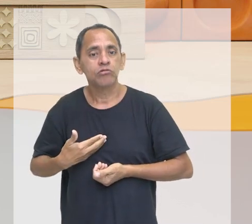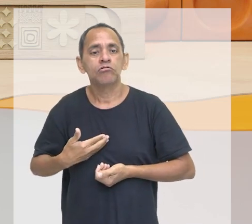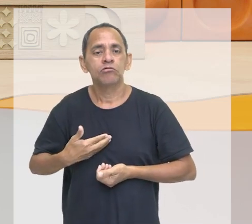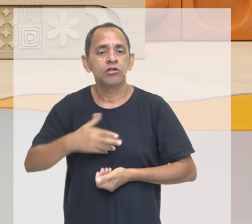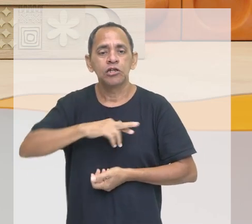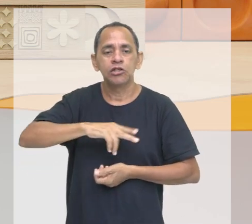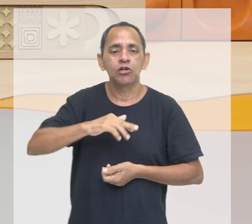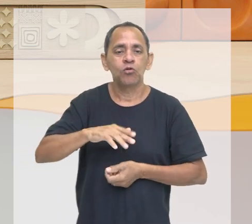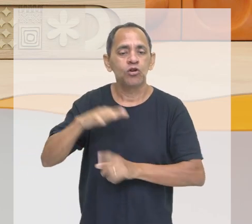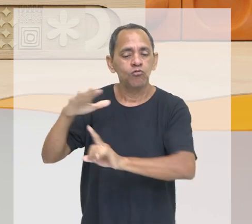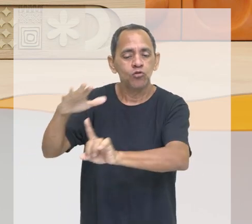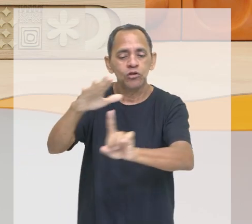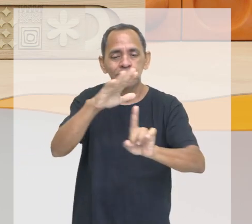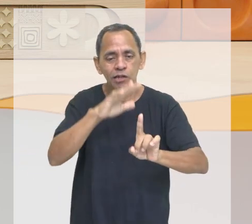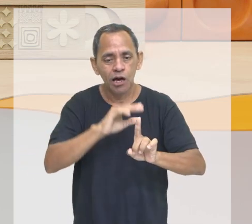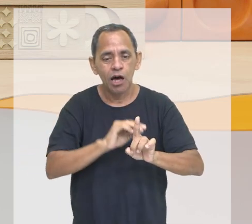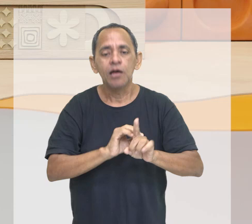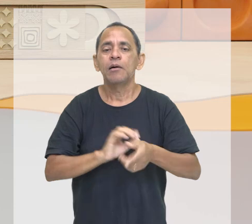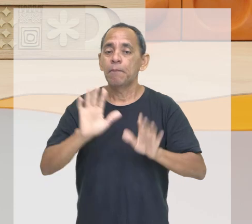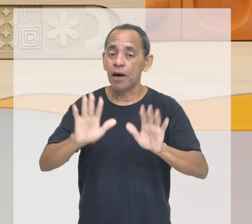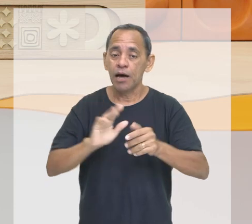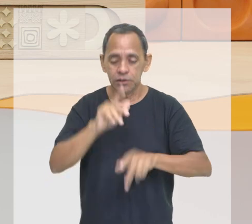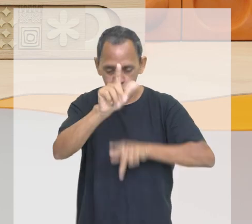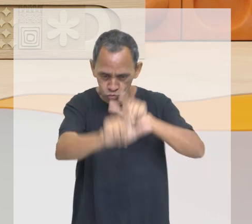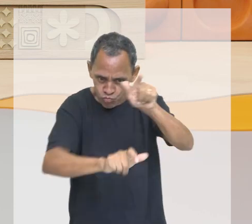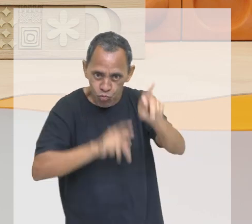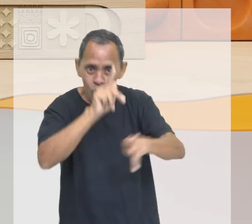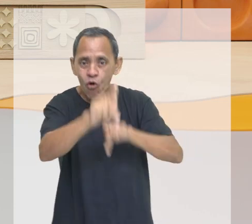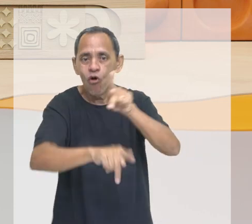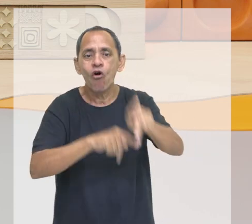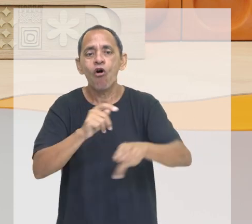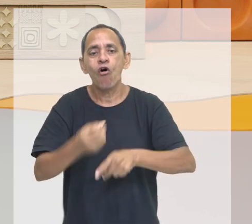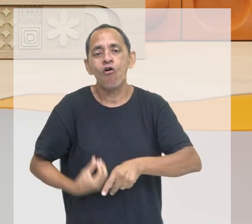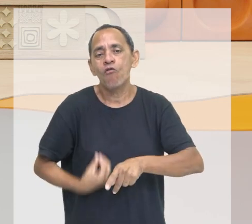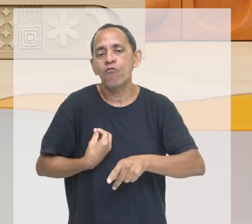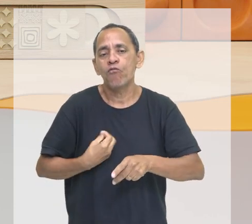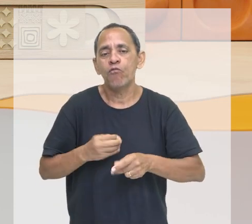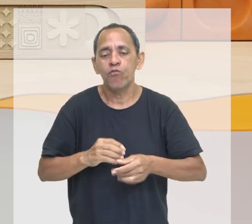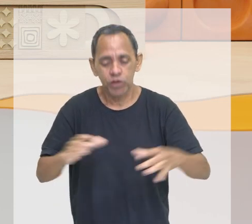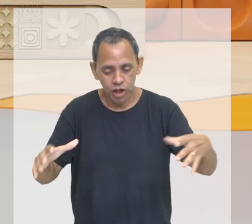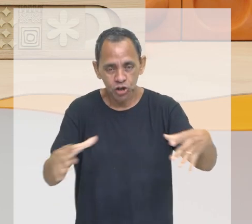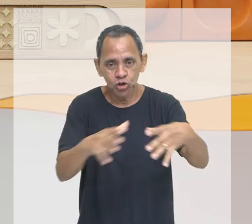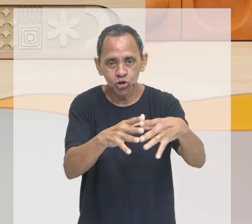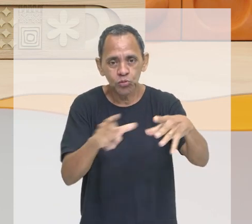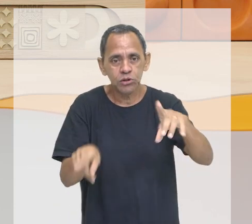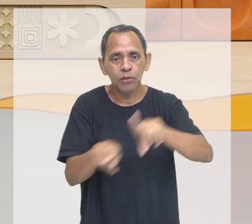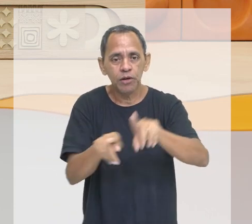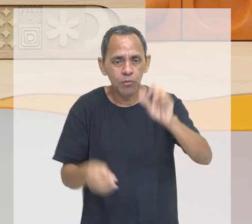pessoas viveriam em forma de coletividade, tá, gente? Elas